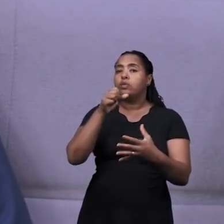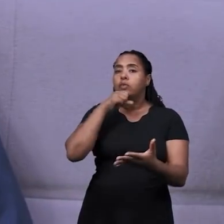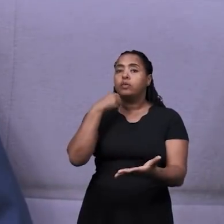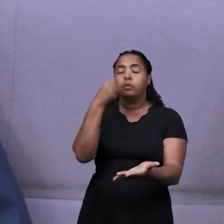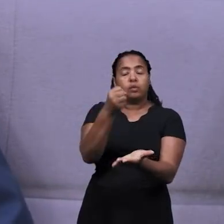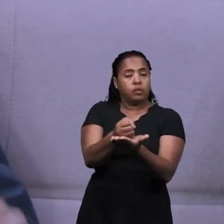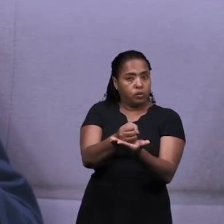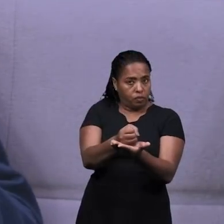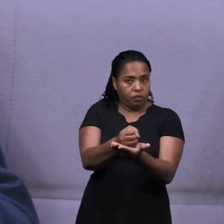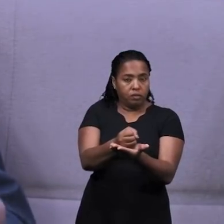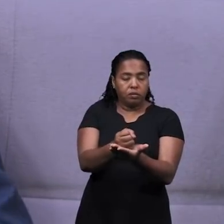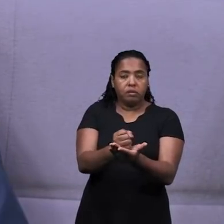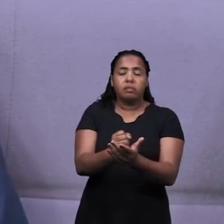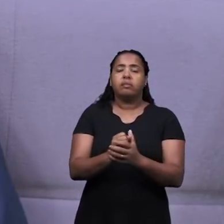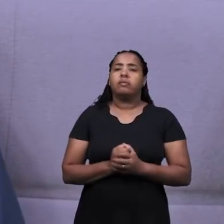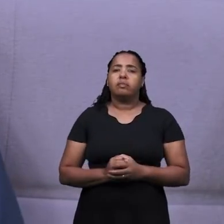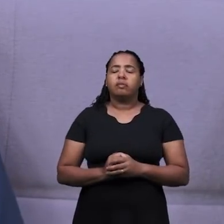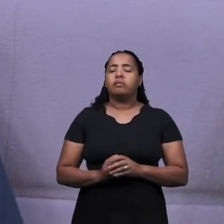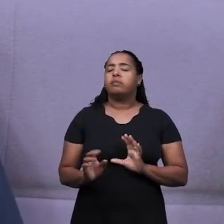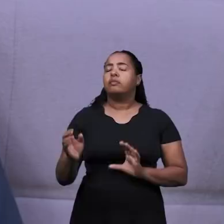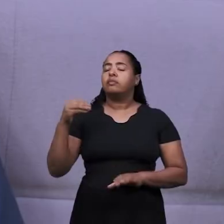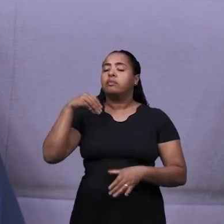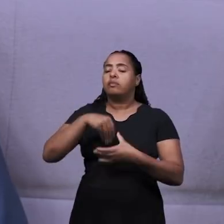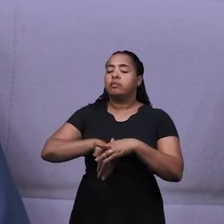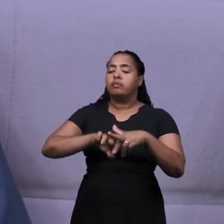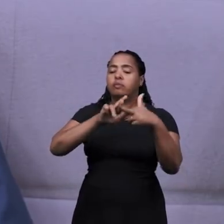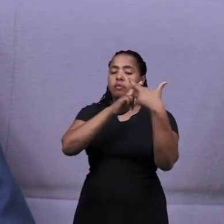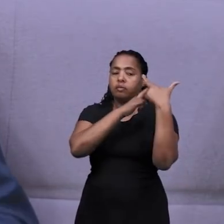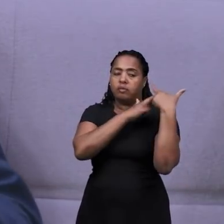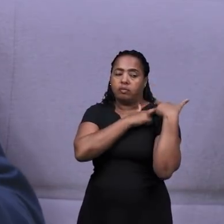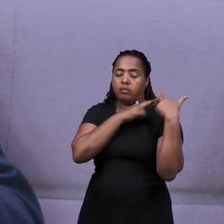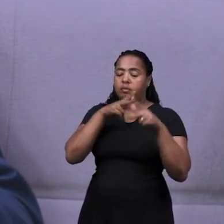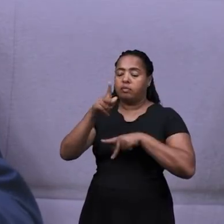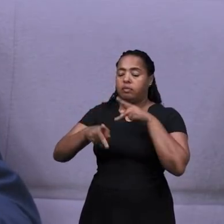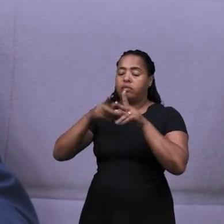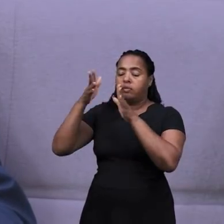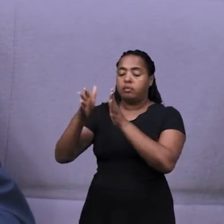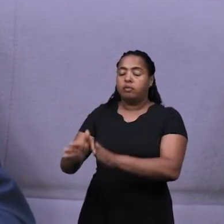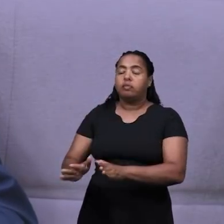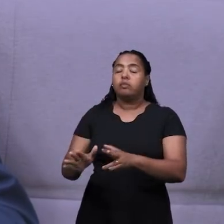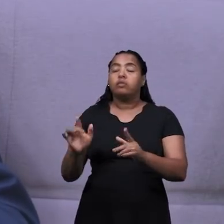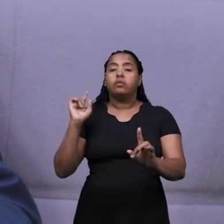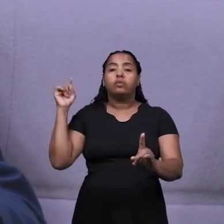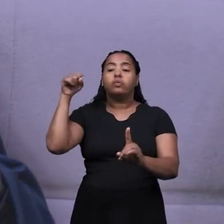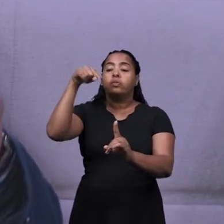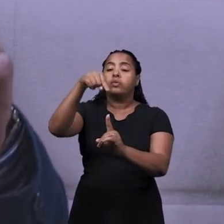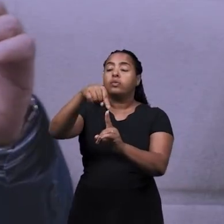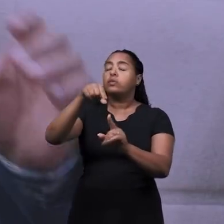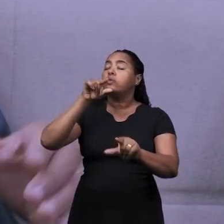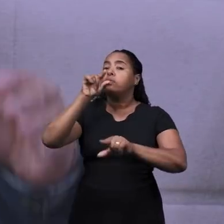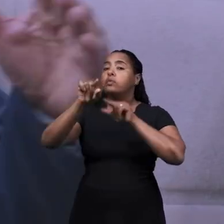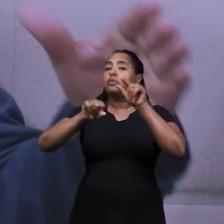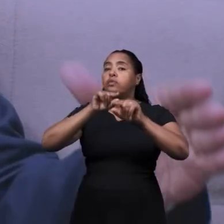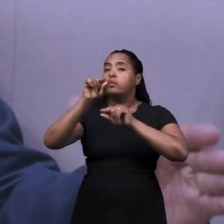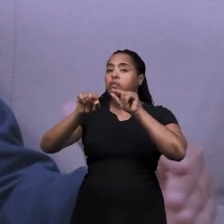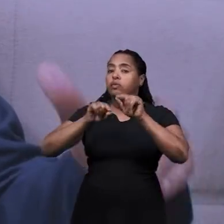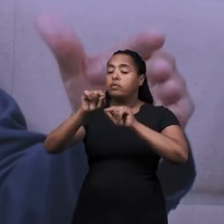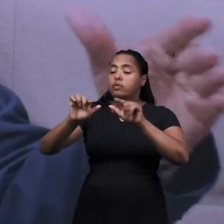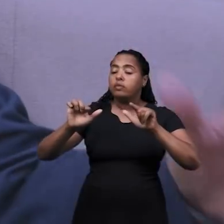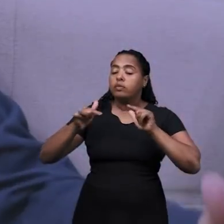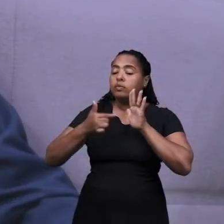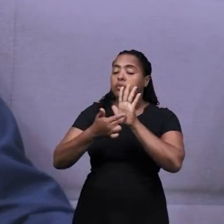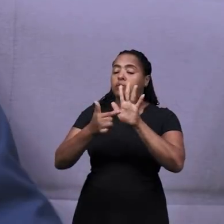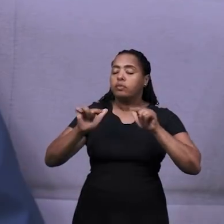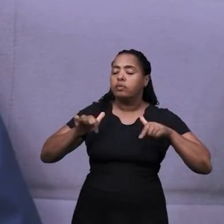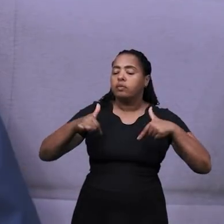Testamento. Dentro da função da igreja e objetivo da igreja está a ação